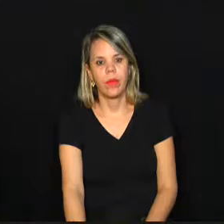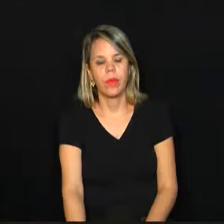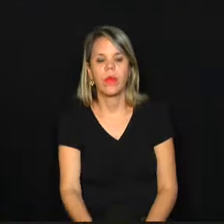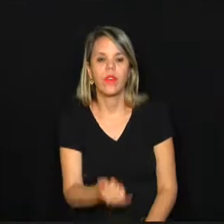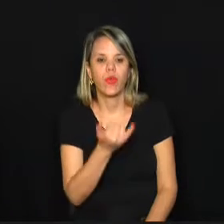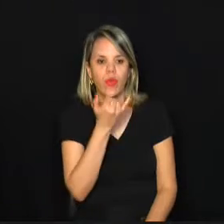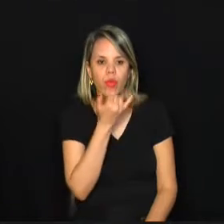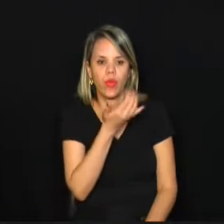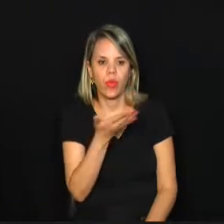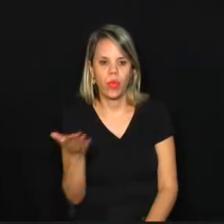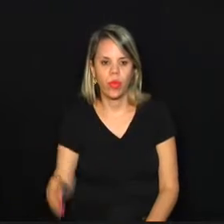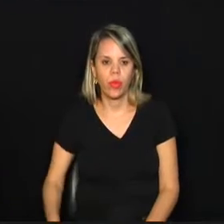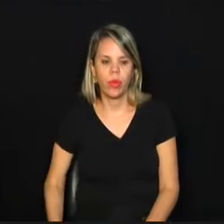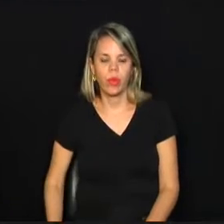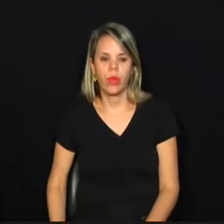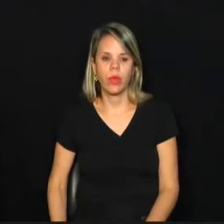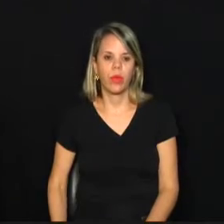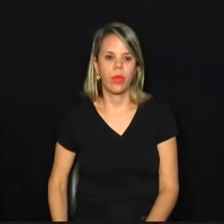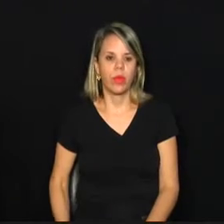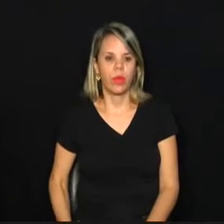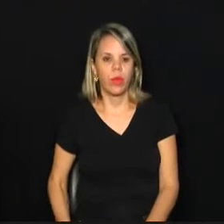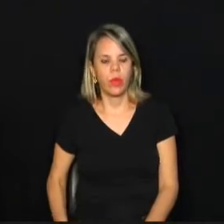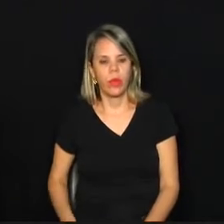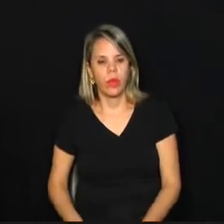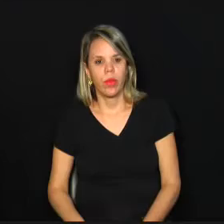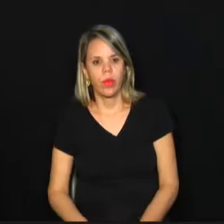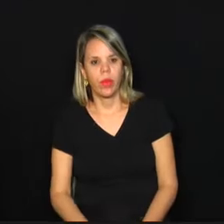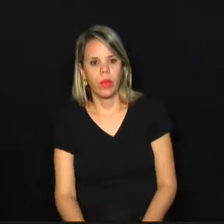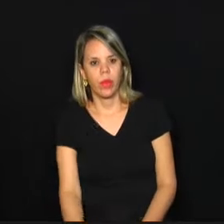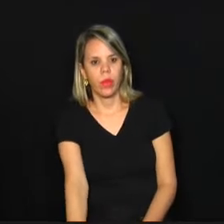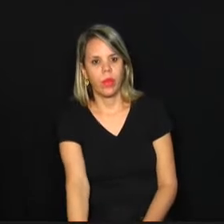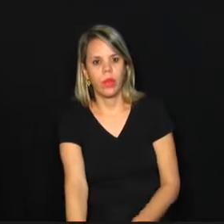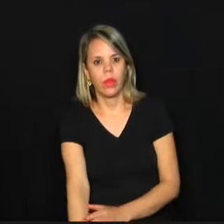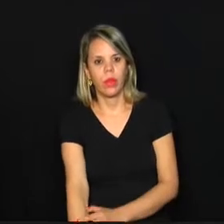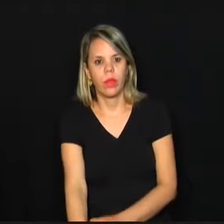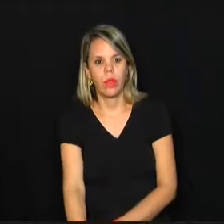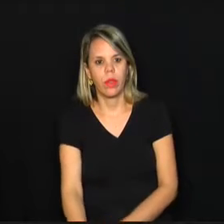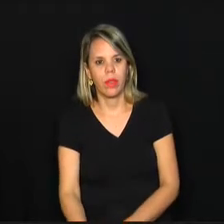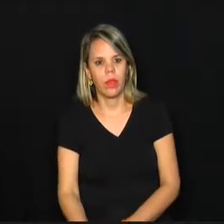Desculpem aqui. Tranquilo, à disposição, viu, Panuto? Aquela pecinha fica na